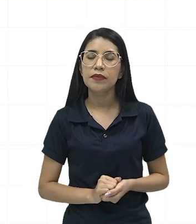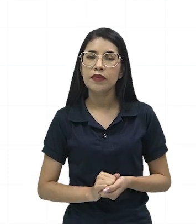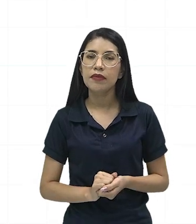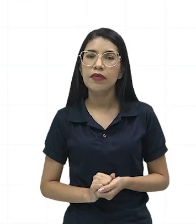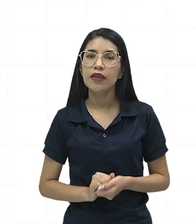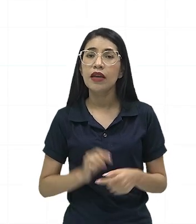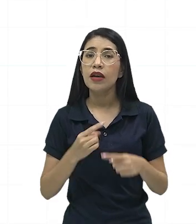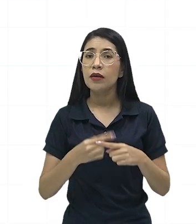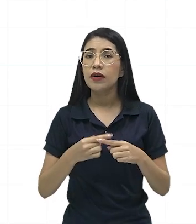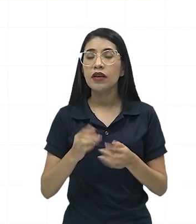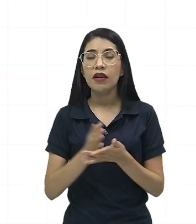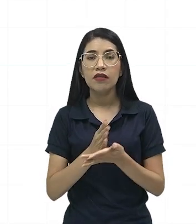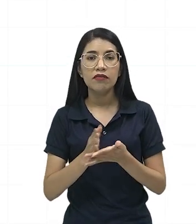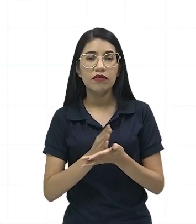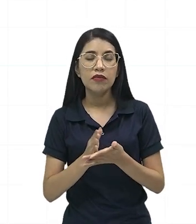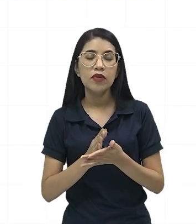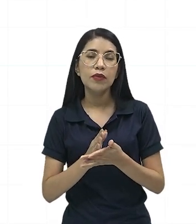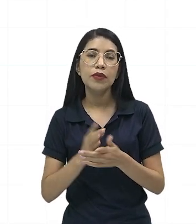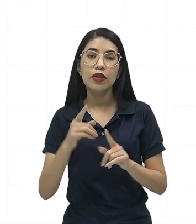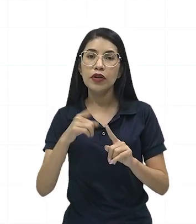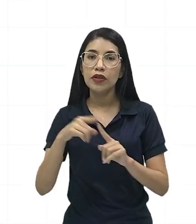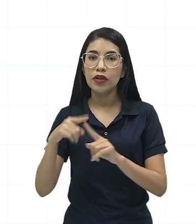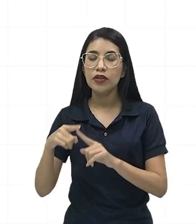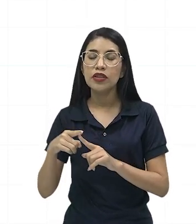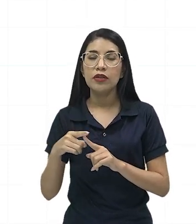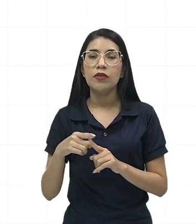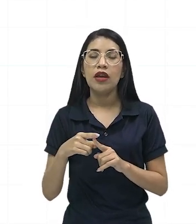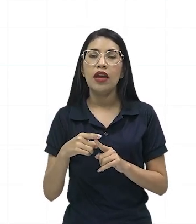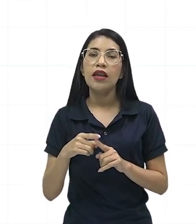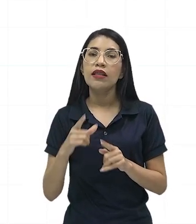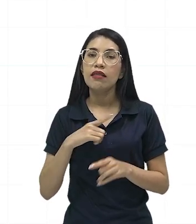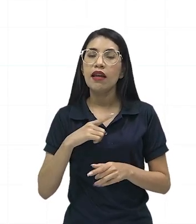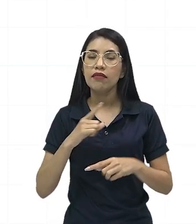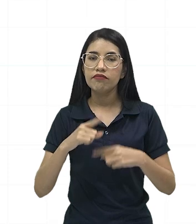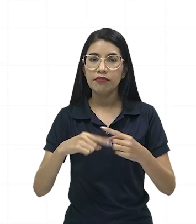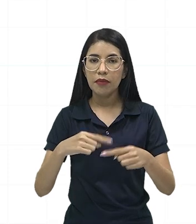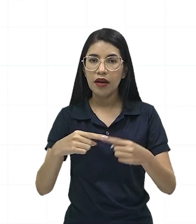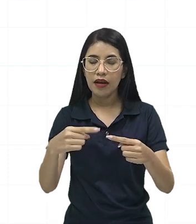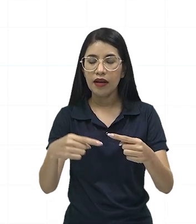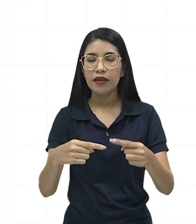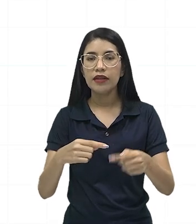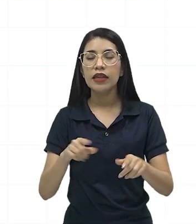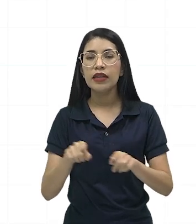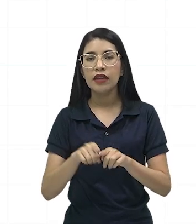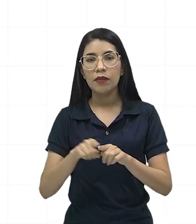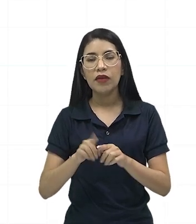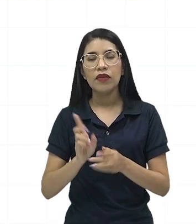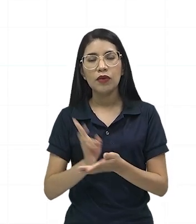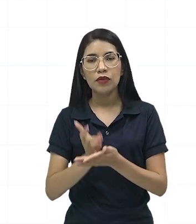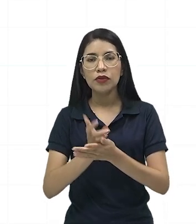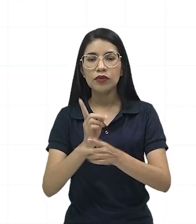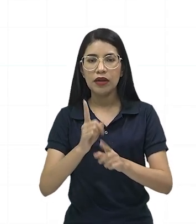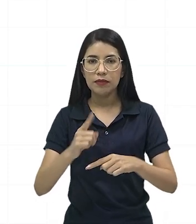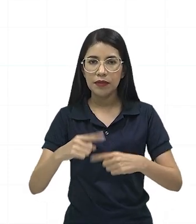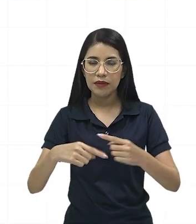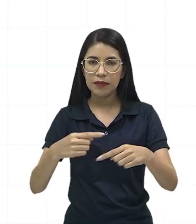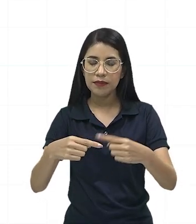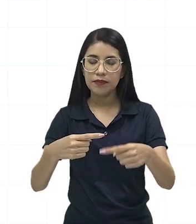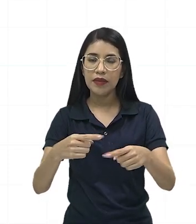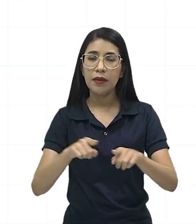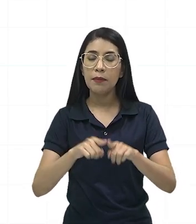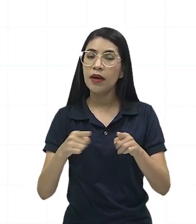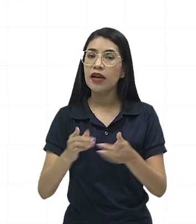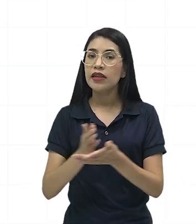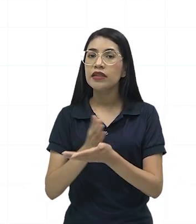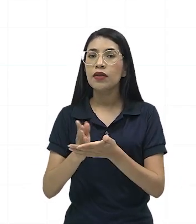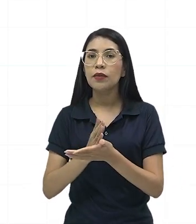Porque existem espécies que vão gerar os seus descendentes, né, e esses, por sua vez, também vão gerar. Mas existem aqueles